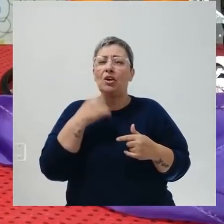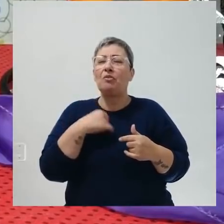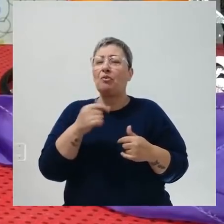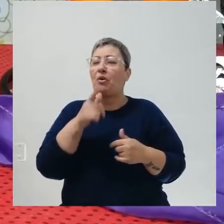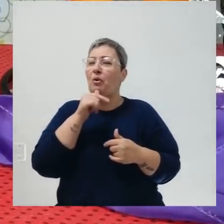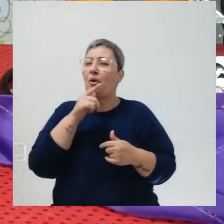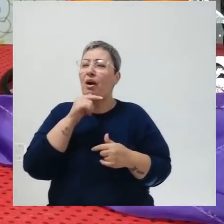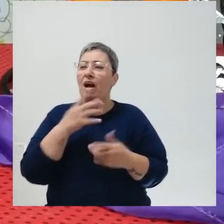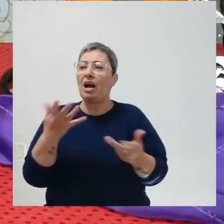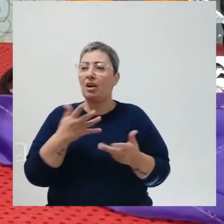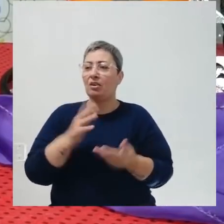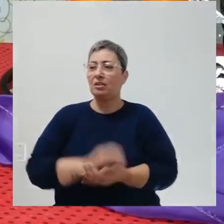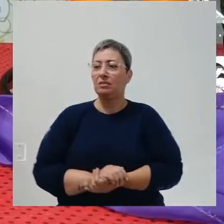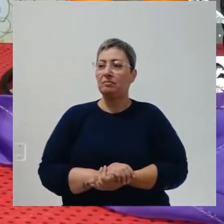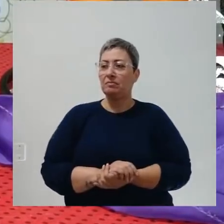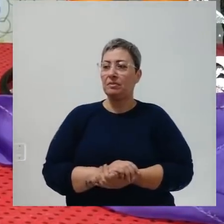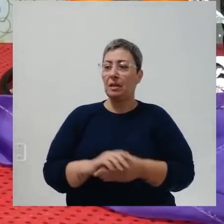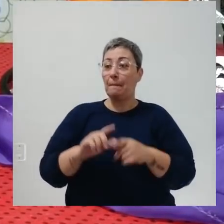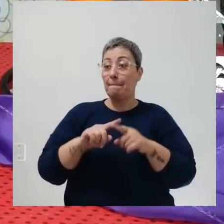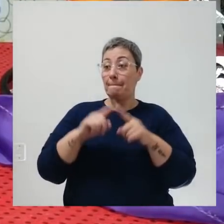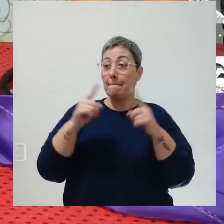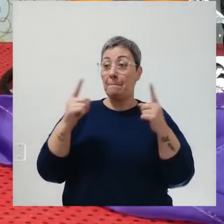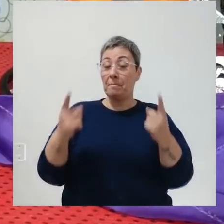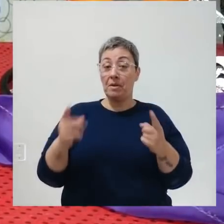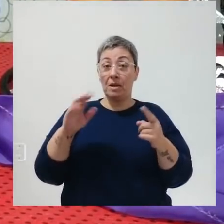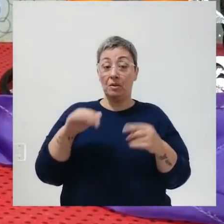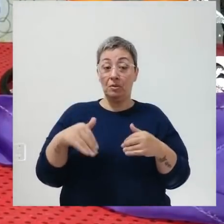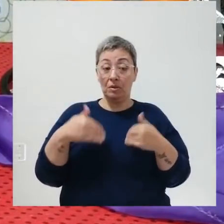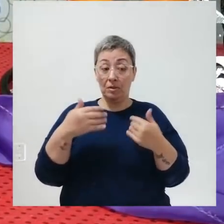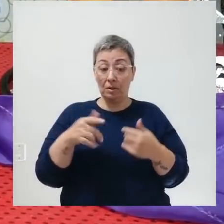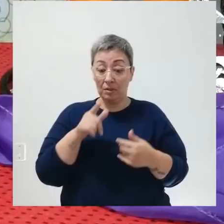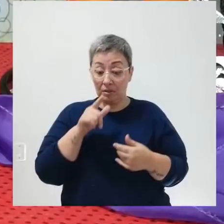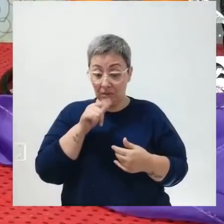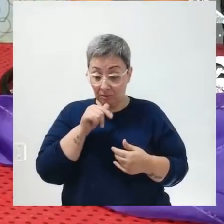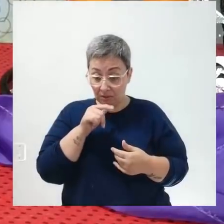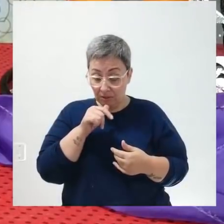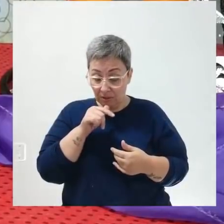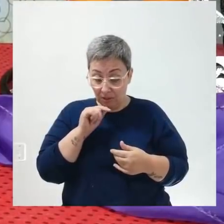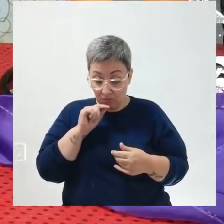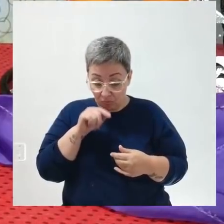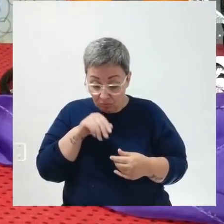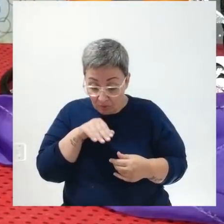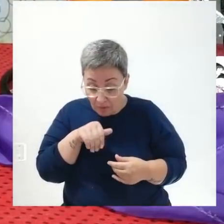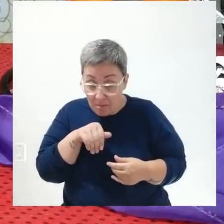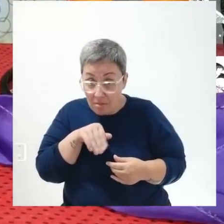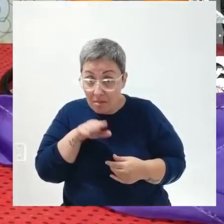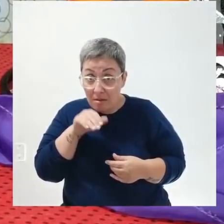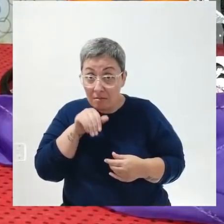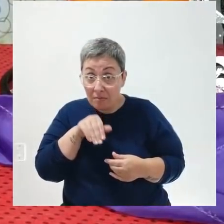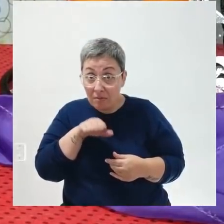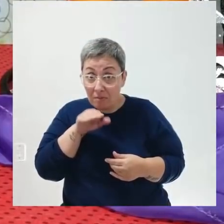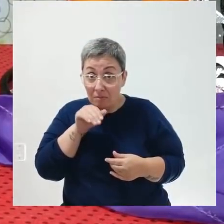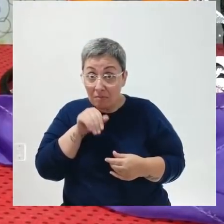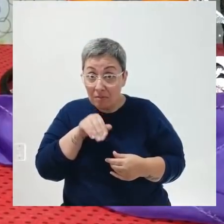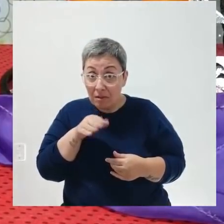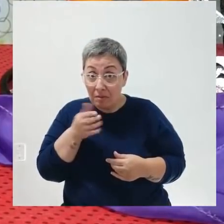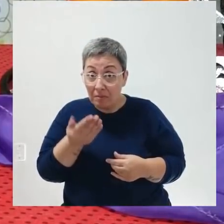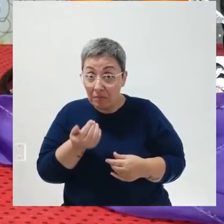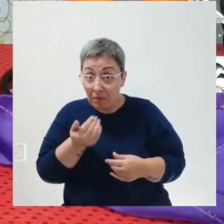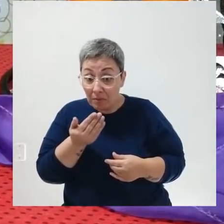beber agora. Mas quando o cordeirinho se abaixou para começar a tomar aquela água,